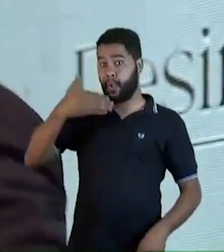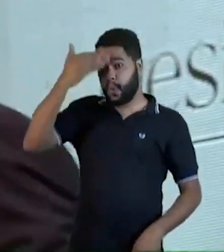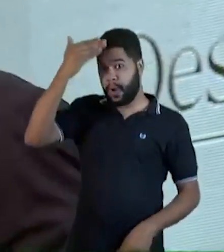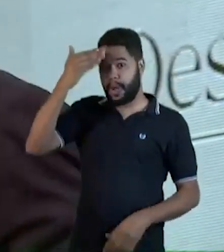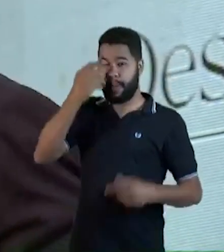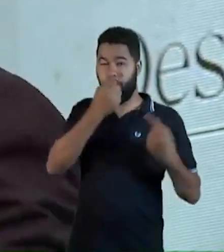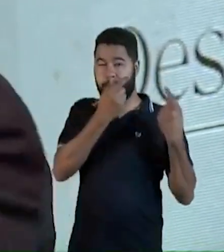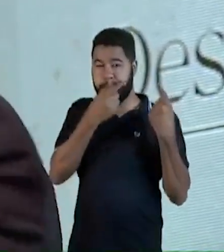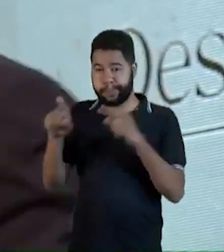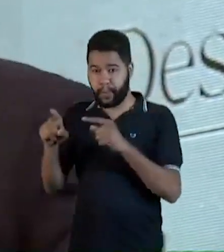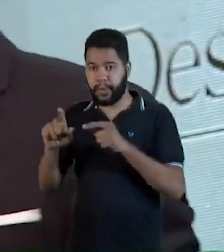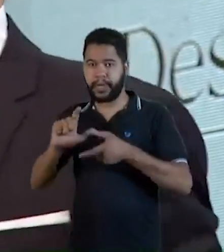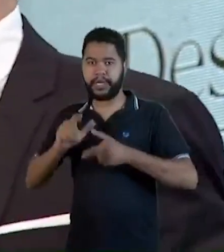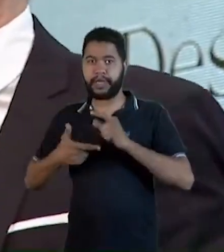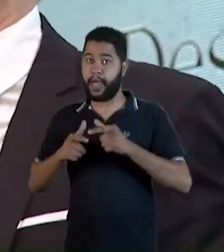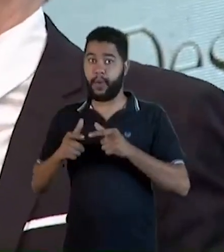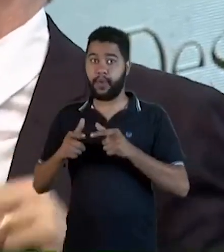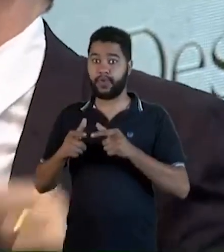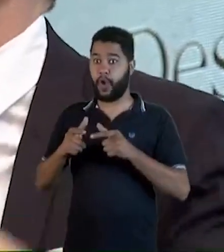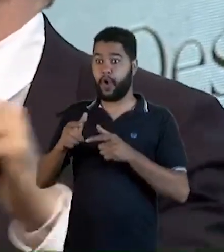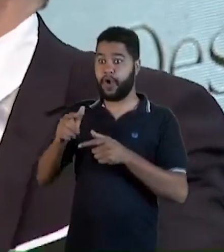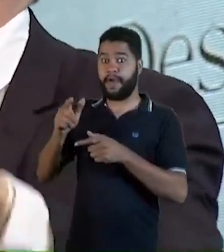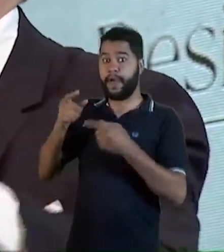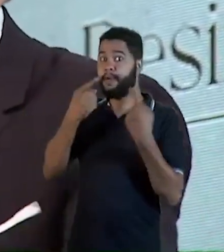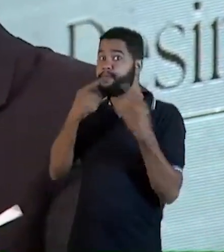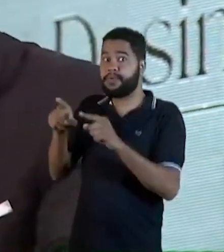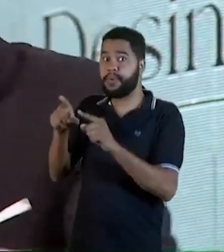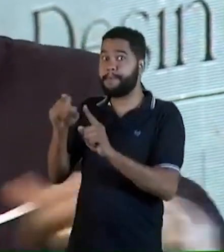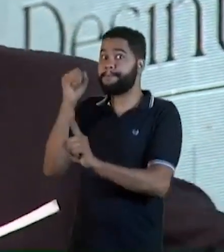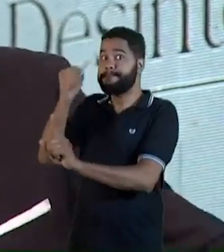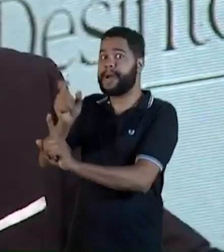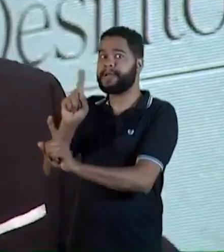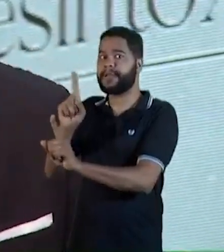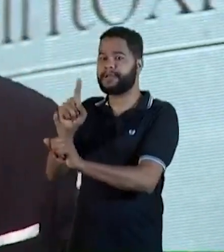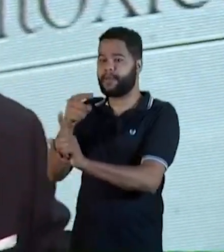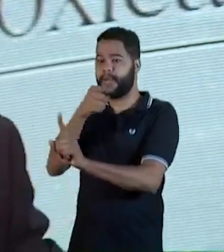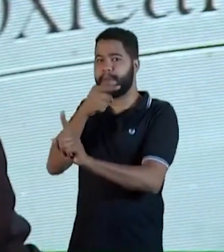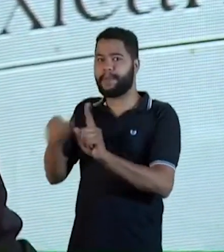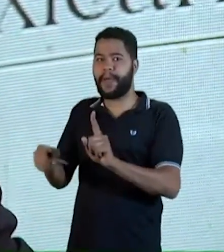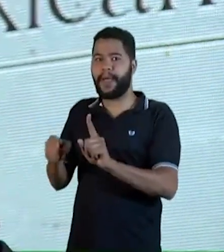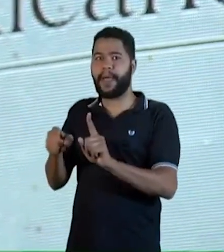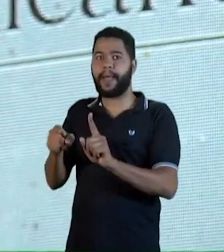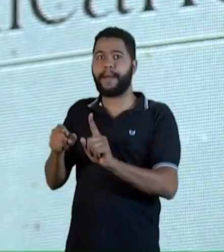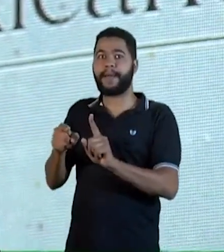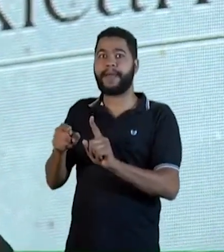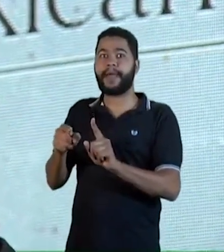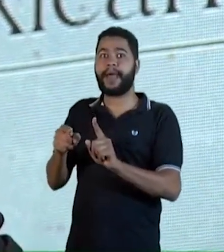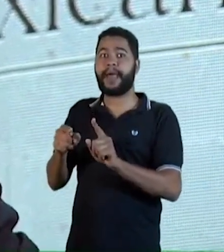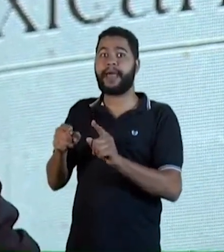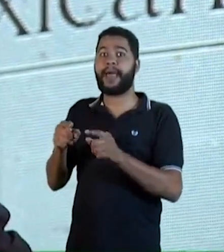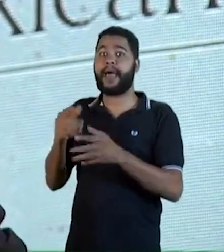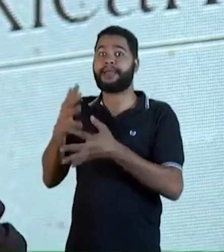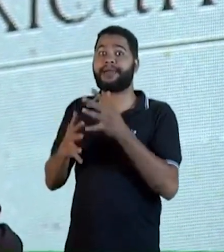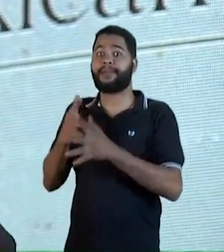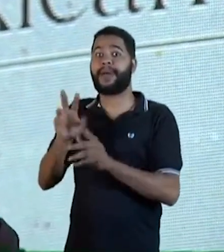querendo ferir os israelenses Não matar Porque um soldado ferido elimina mais 2